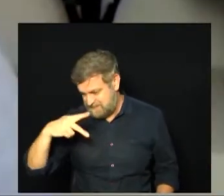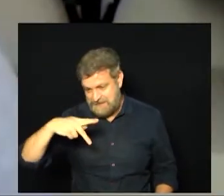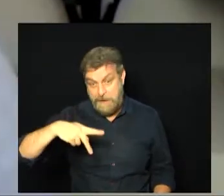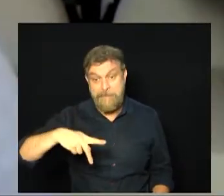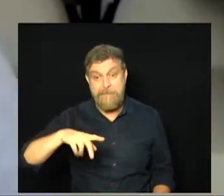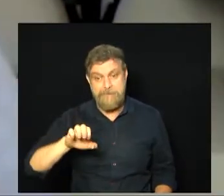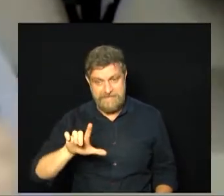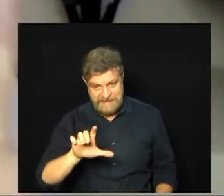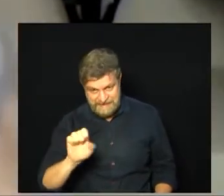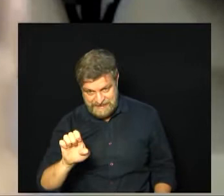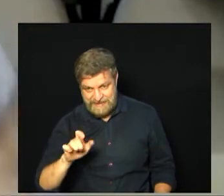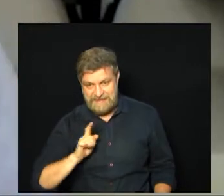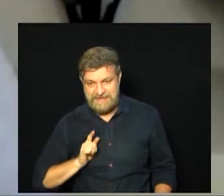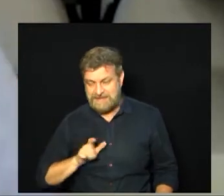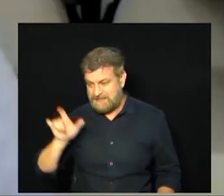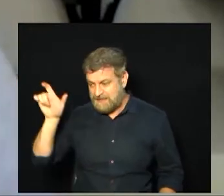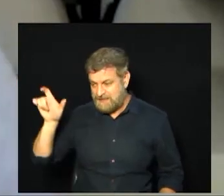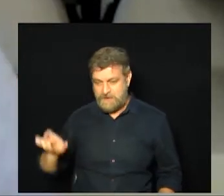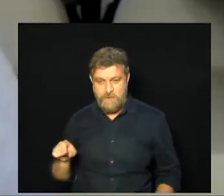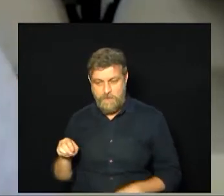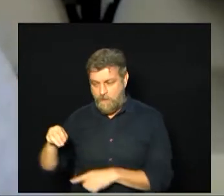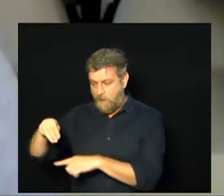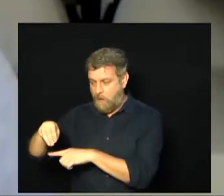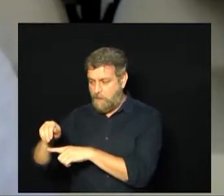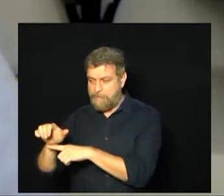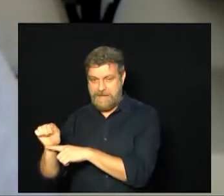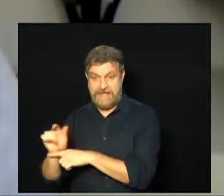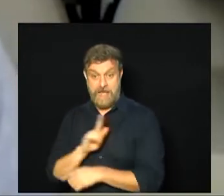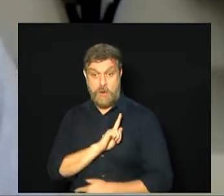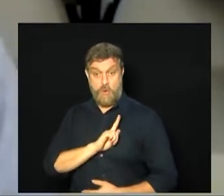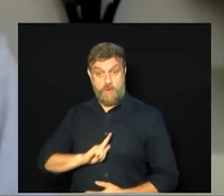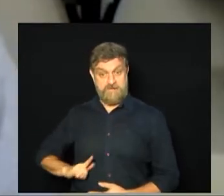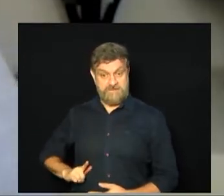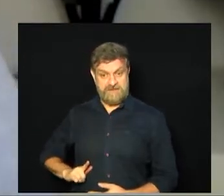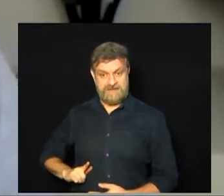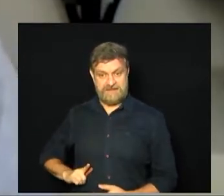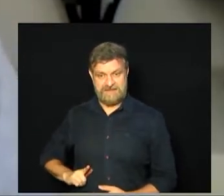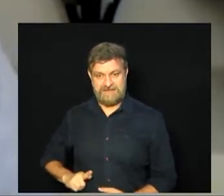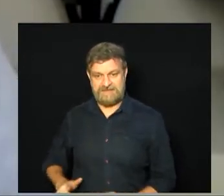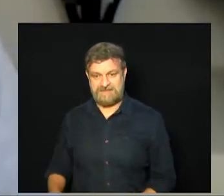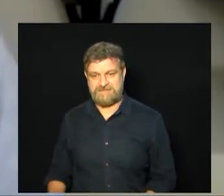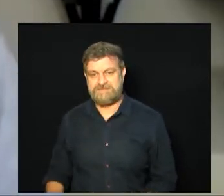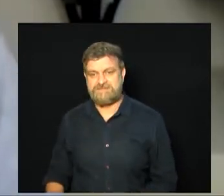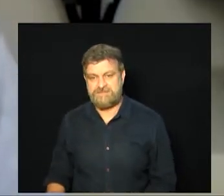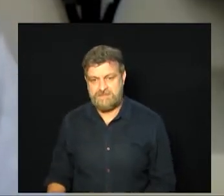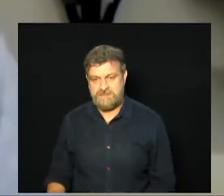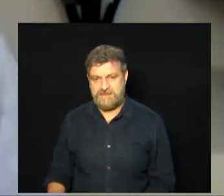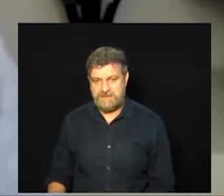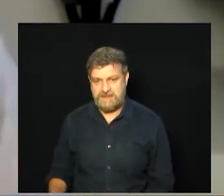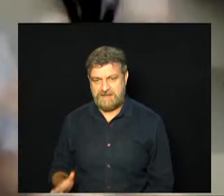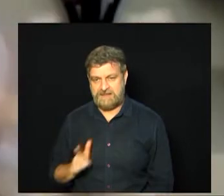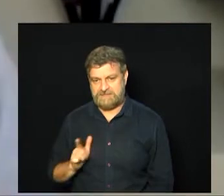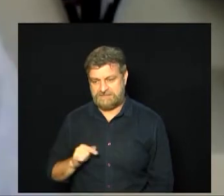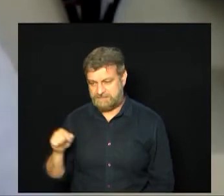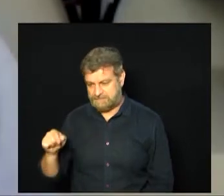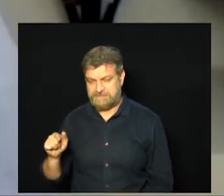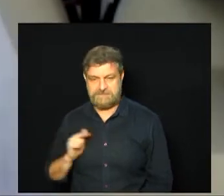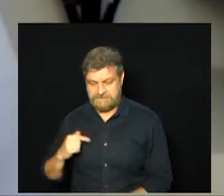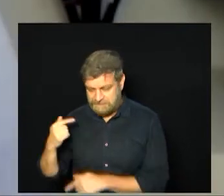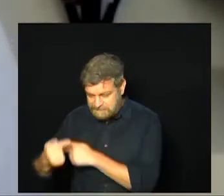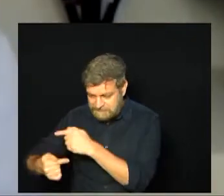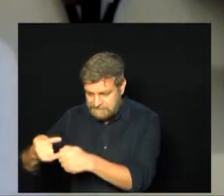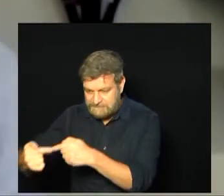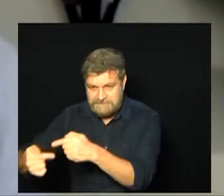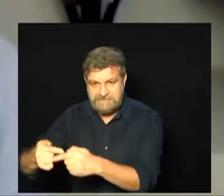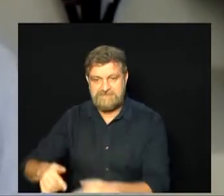dele. E o João Agripino Maia, que era o governador à época, que é o pai desse outro governador que teve também, o